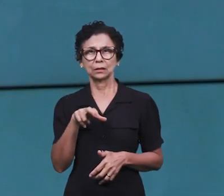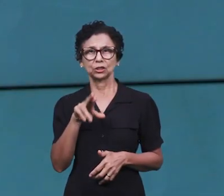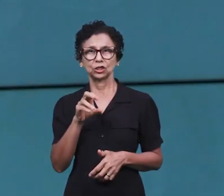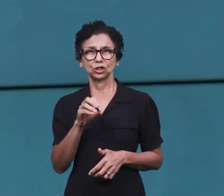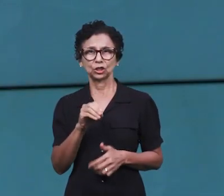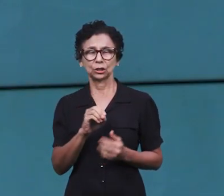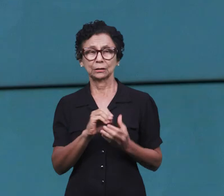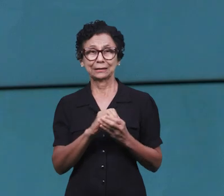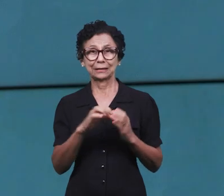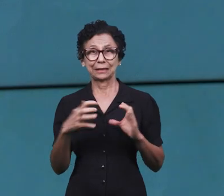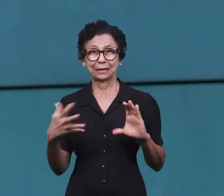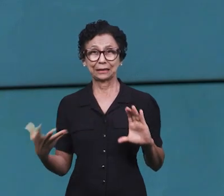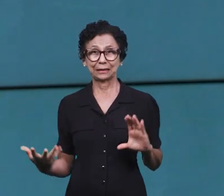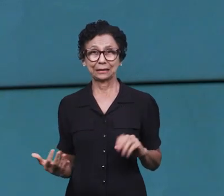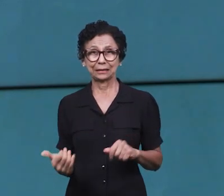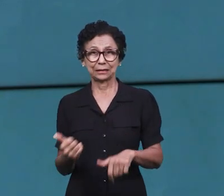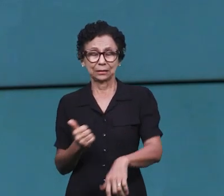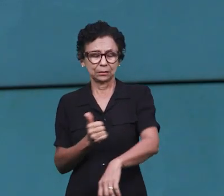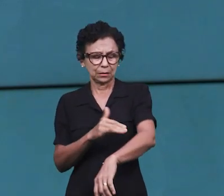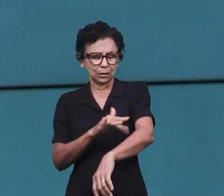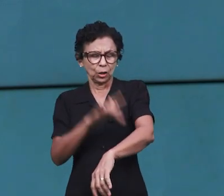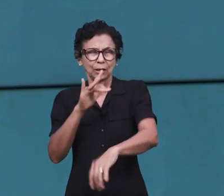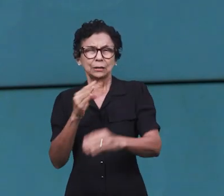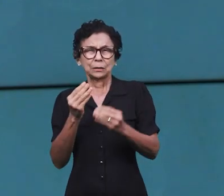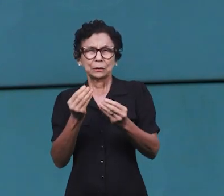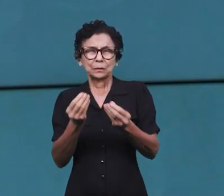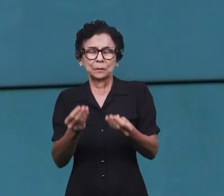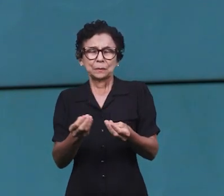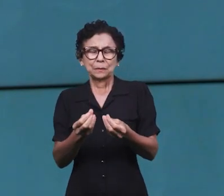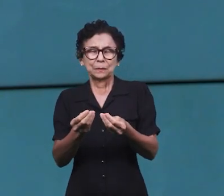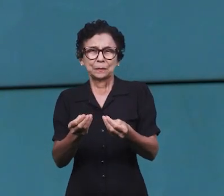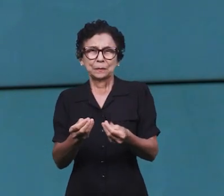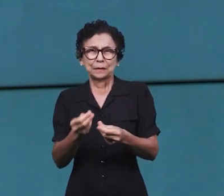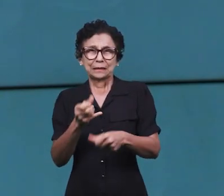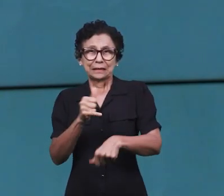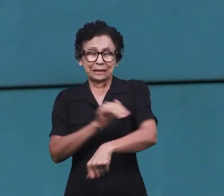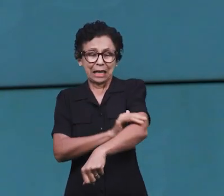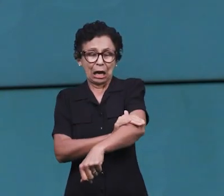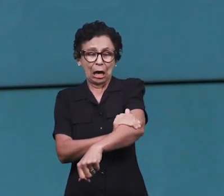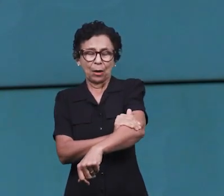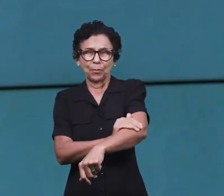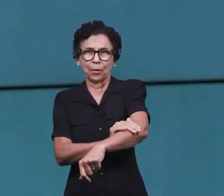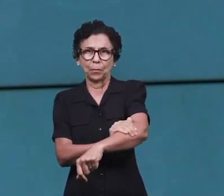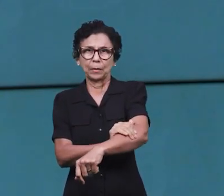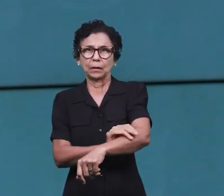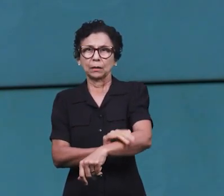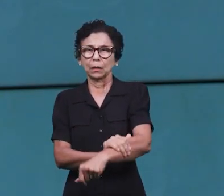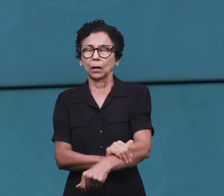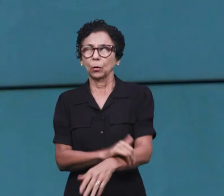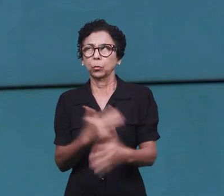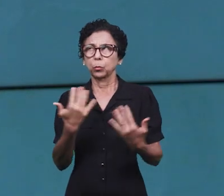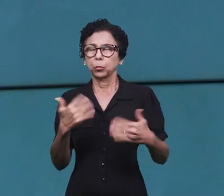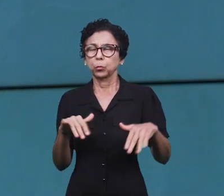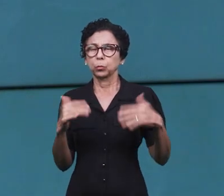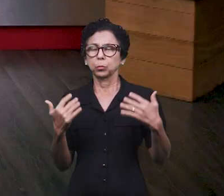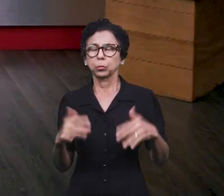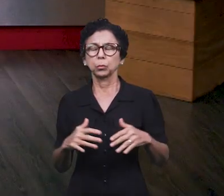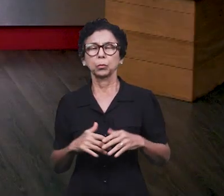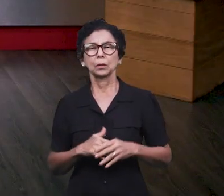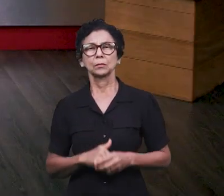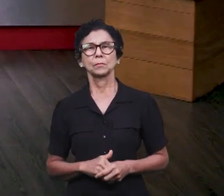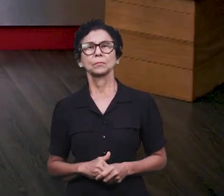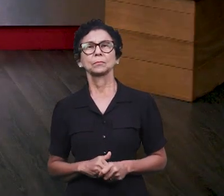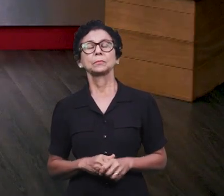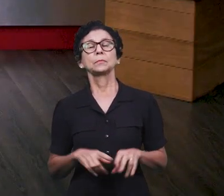grande sensibilidade ao toque e a compressão da musculatura pelo examinador ou por outras pessoas.